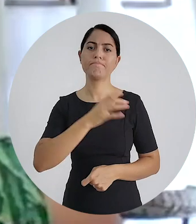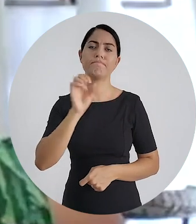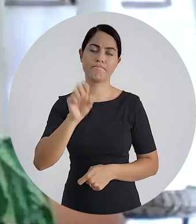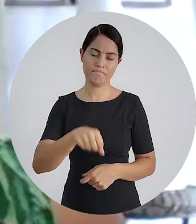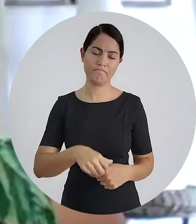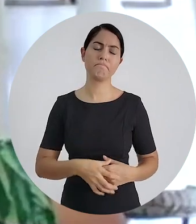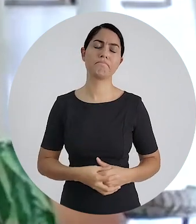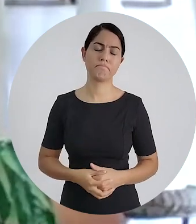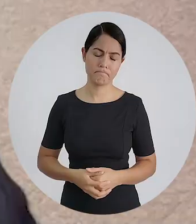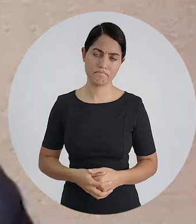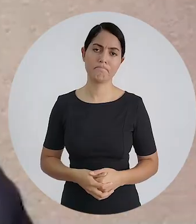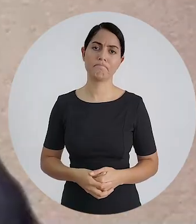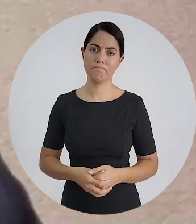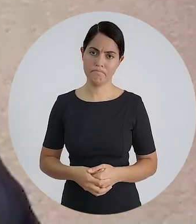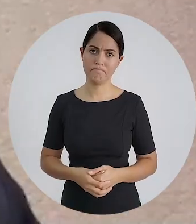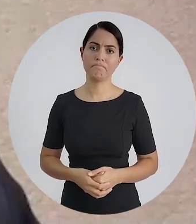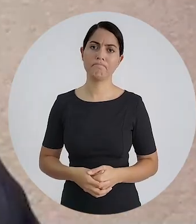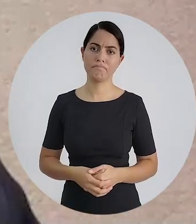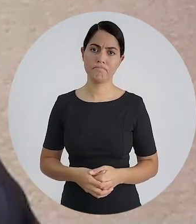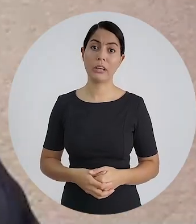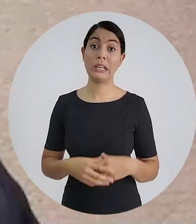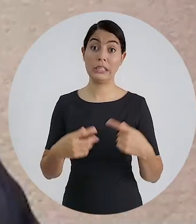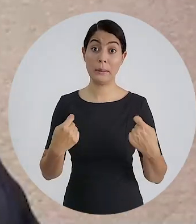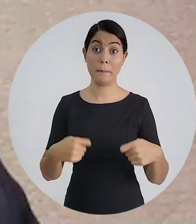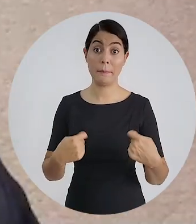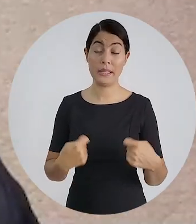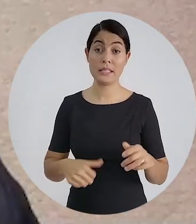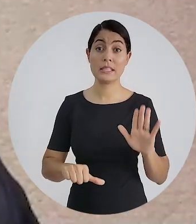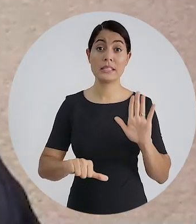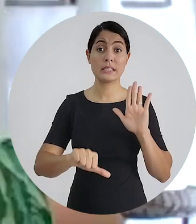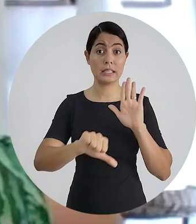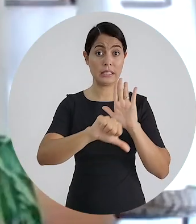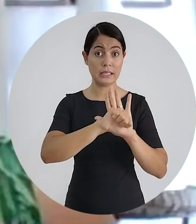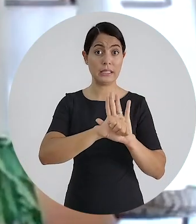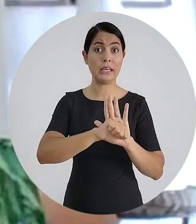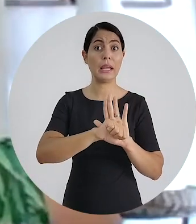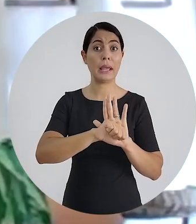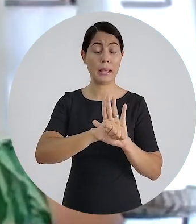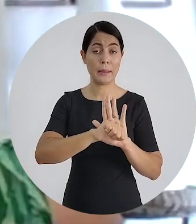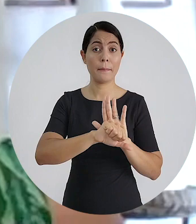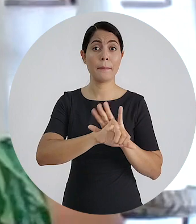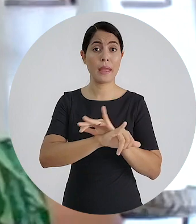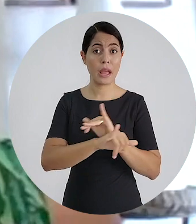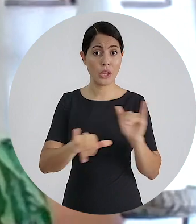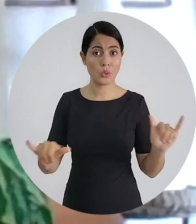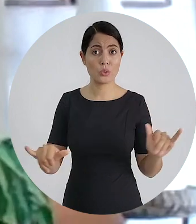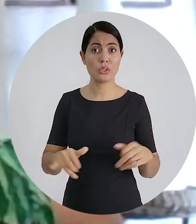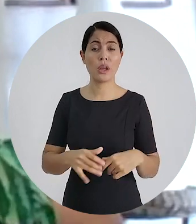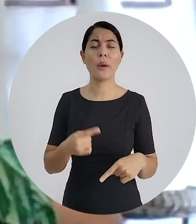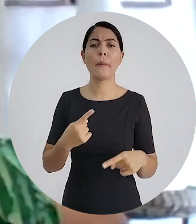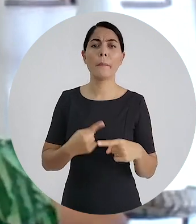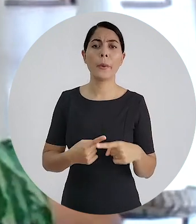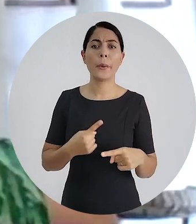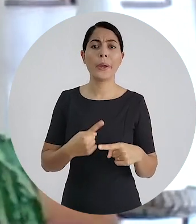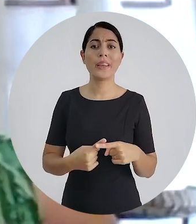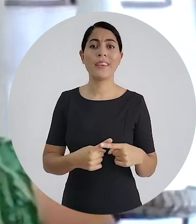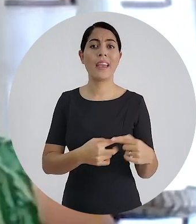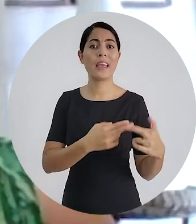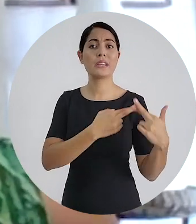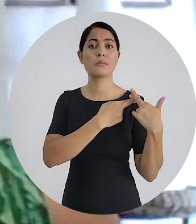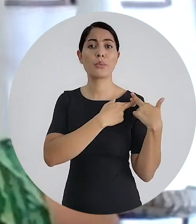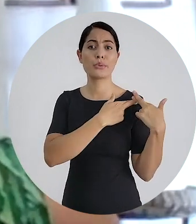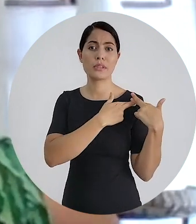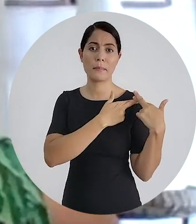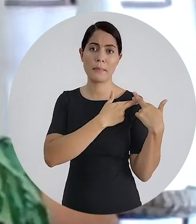tratos comprovada e de crime que tem que ser configurado, né? A